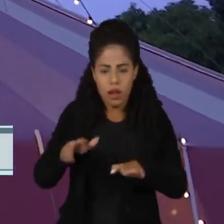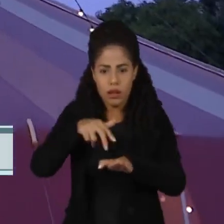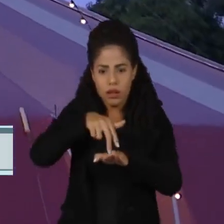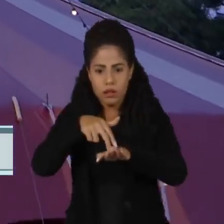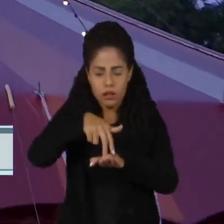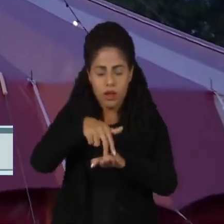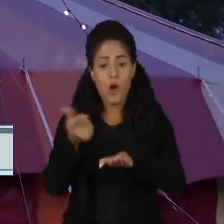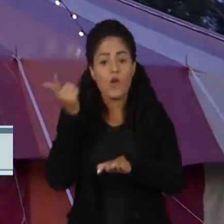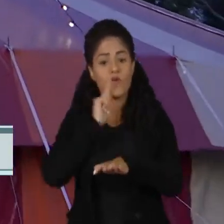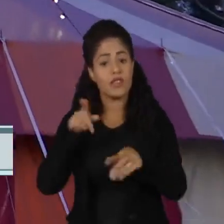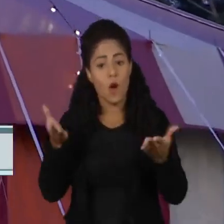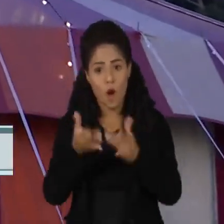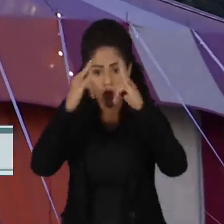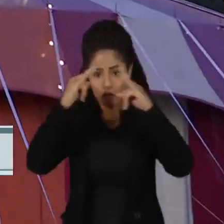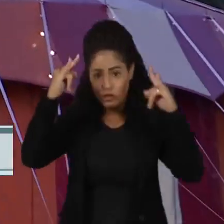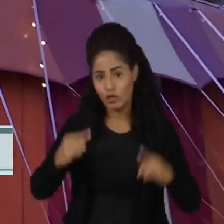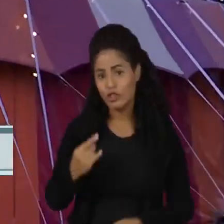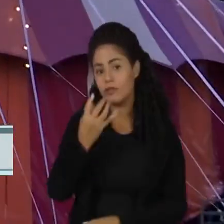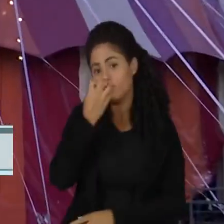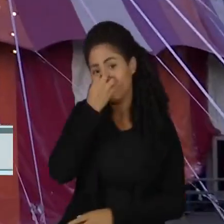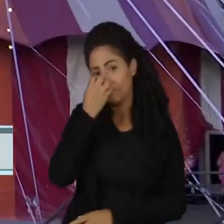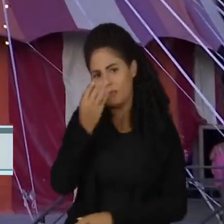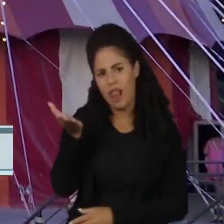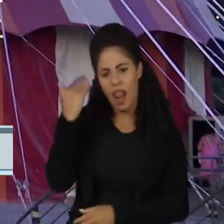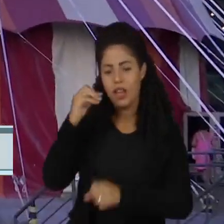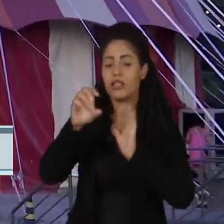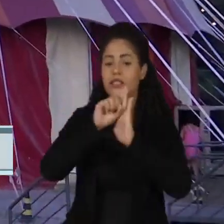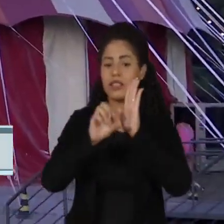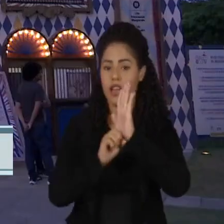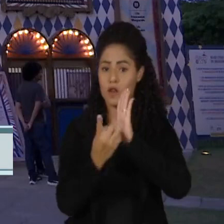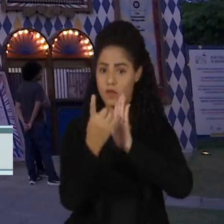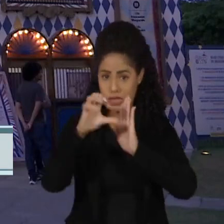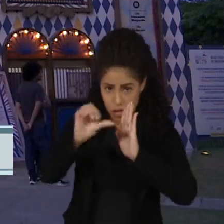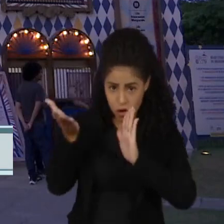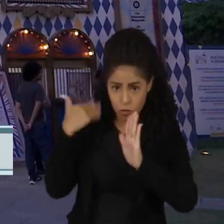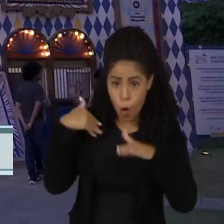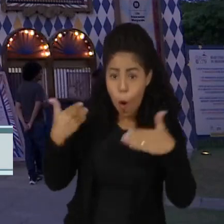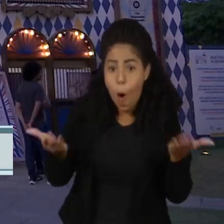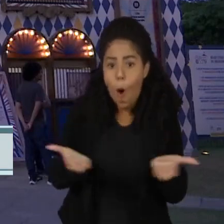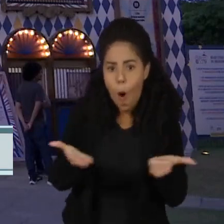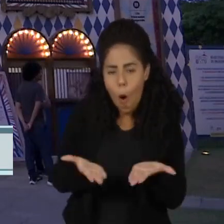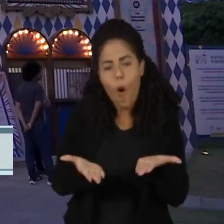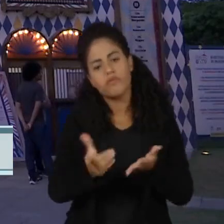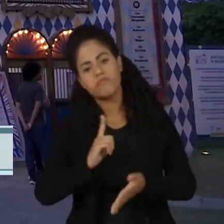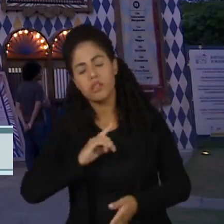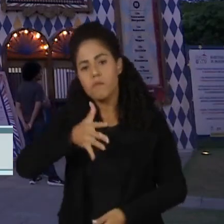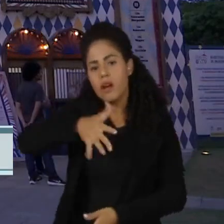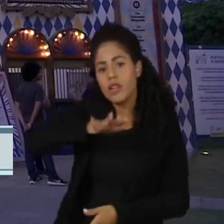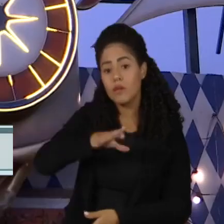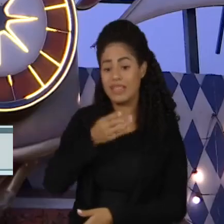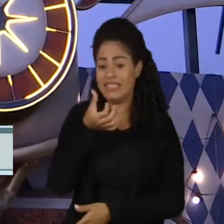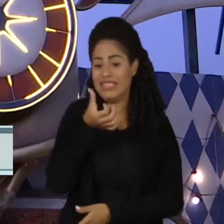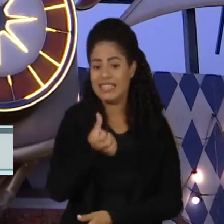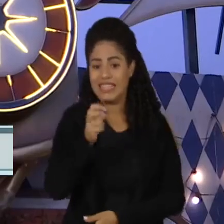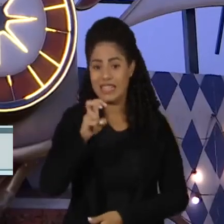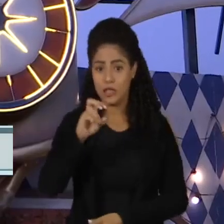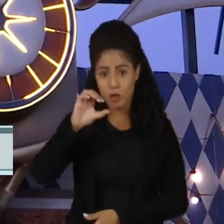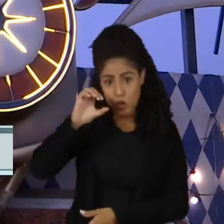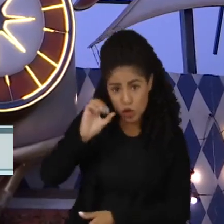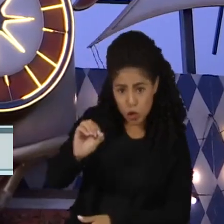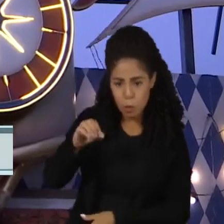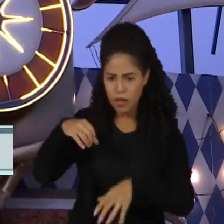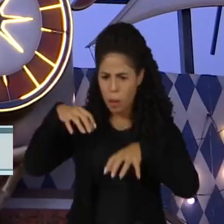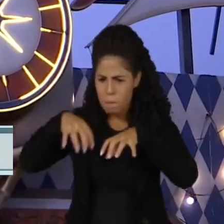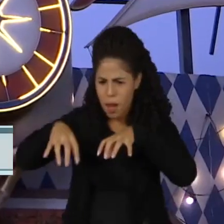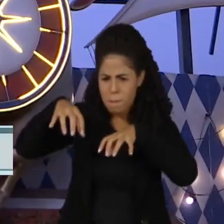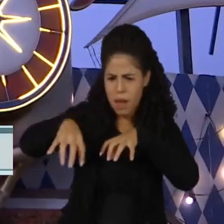No Brasil, os circos de lona chegaram no final do século XIX. Hoje, estima-se que existam mais de 650